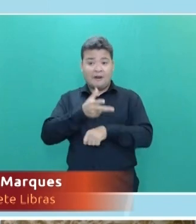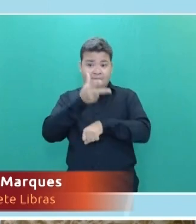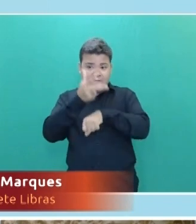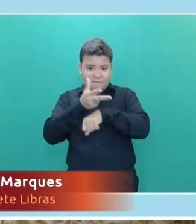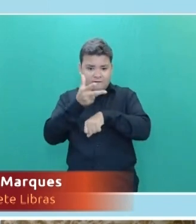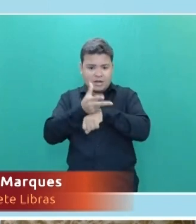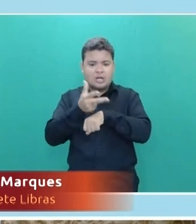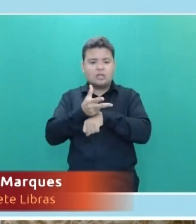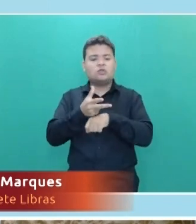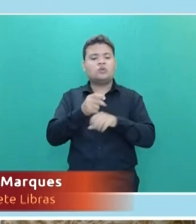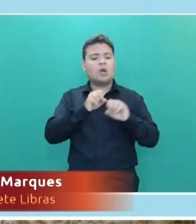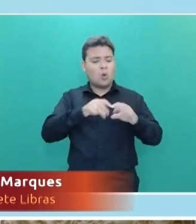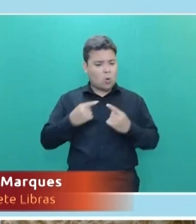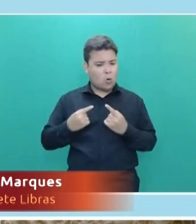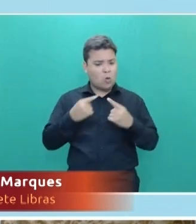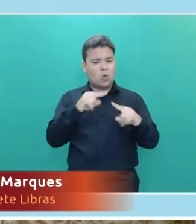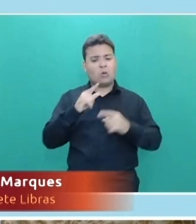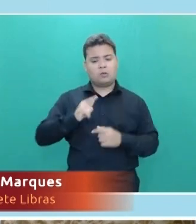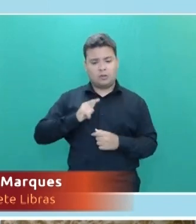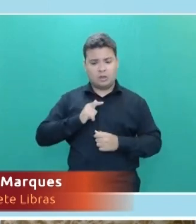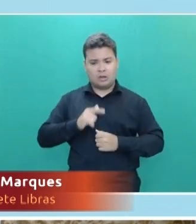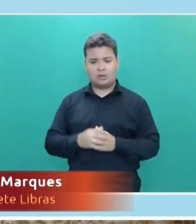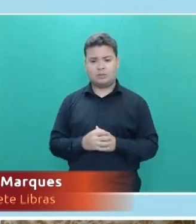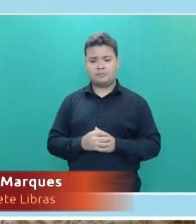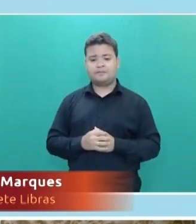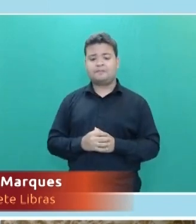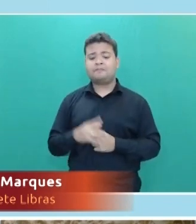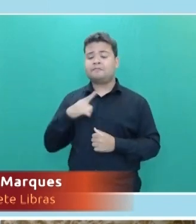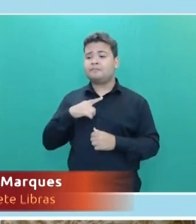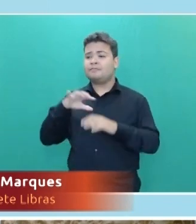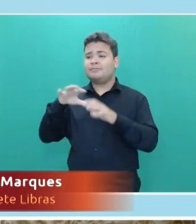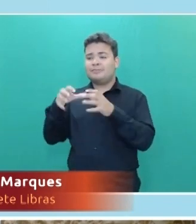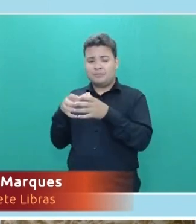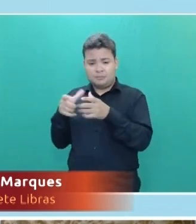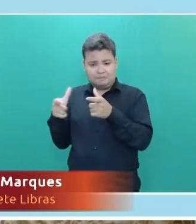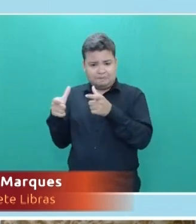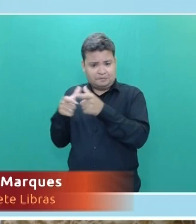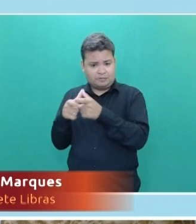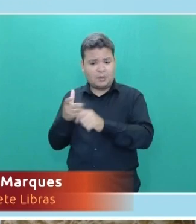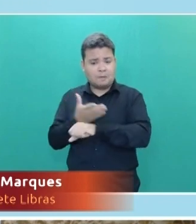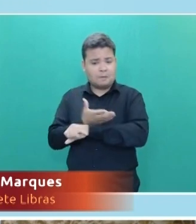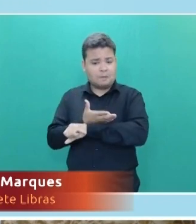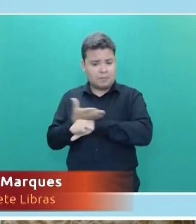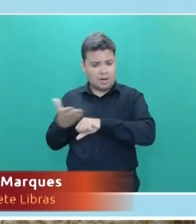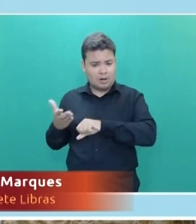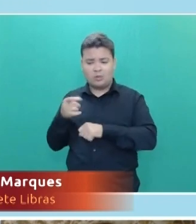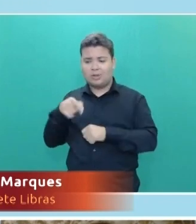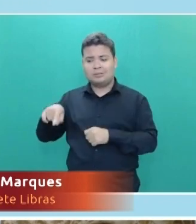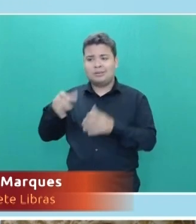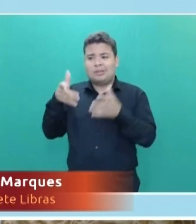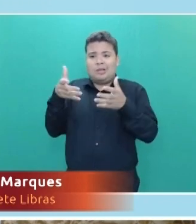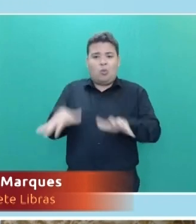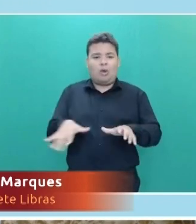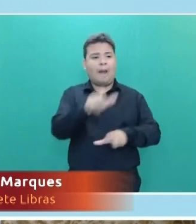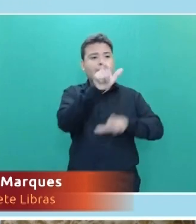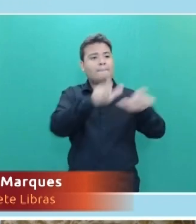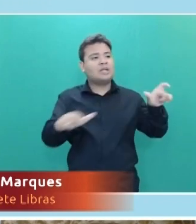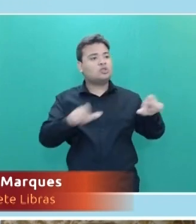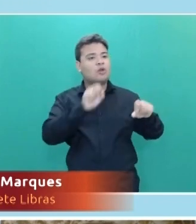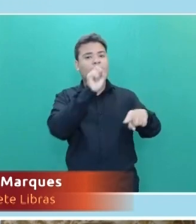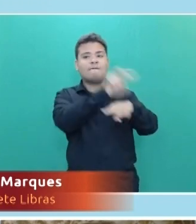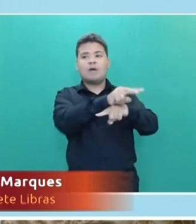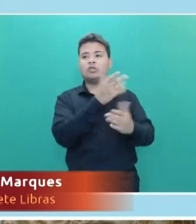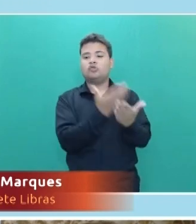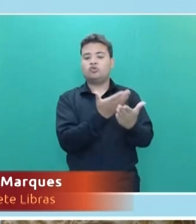interesse de algumas minorias brancas aí que as pessoas estudem. Você tem aí